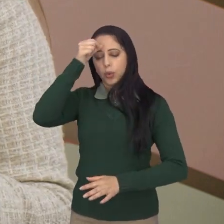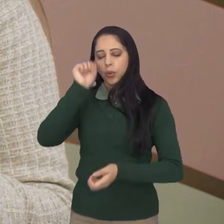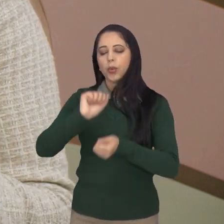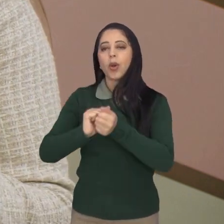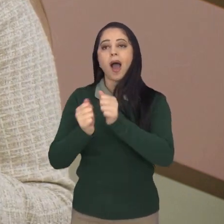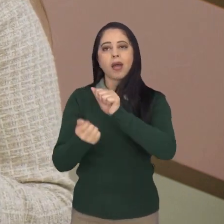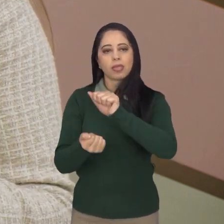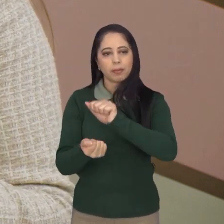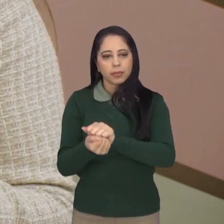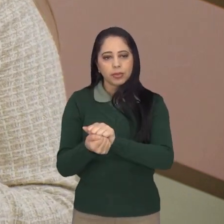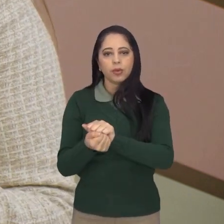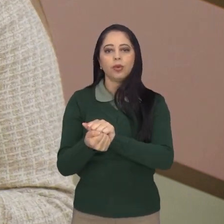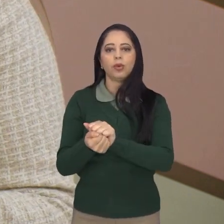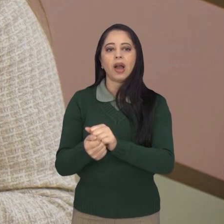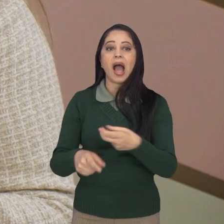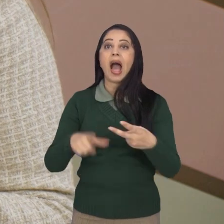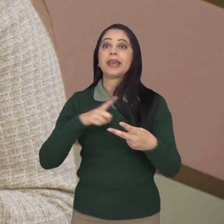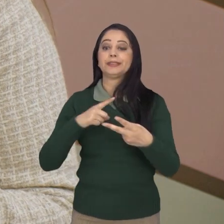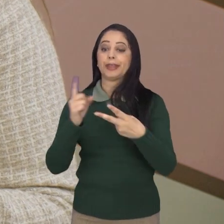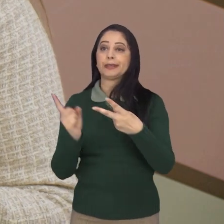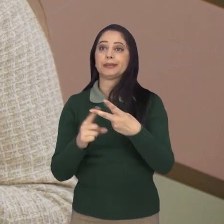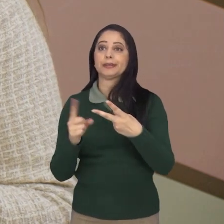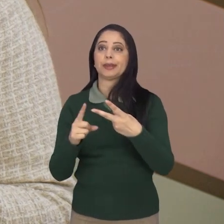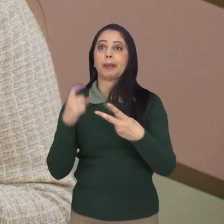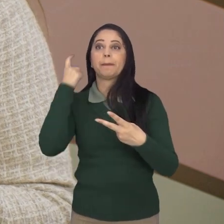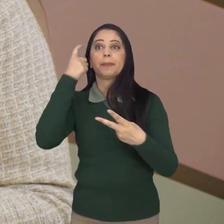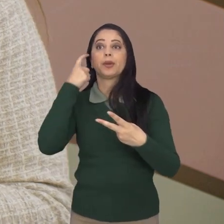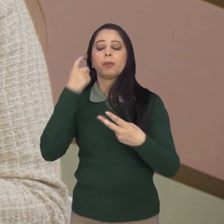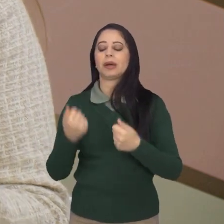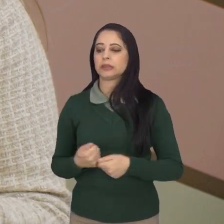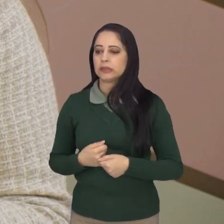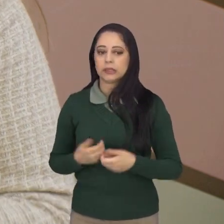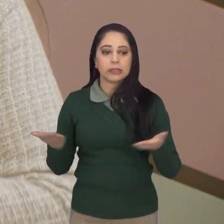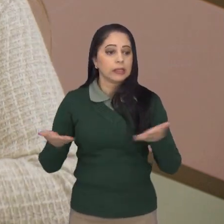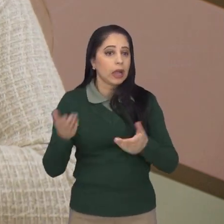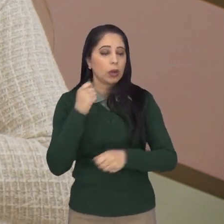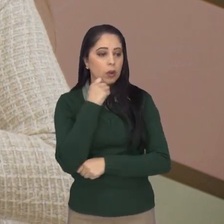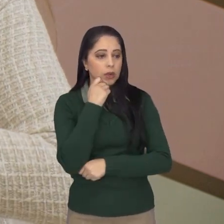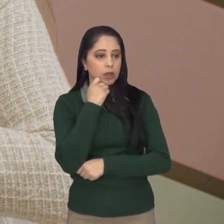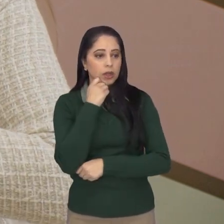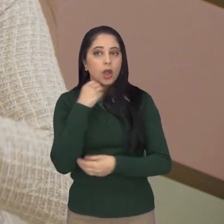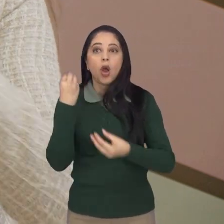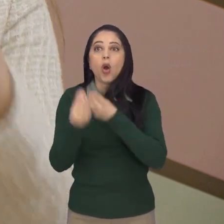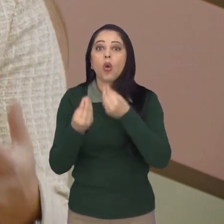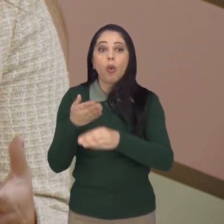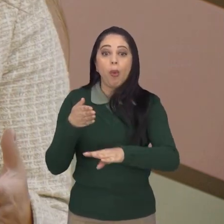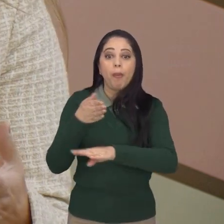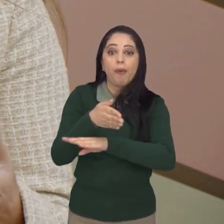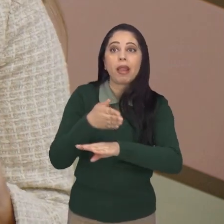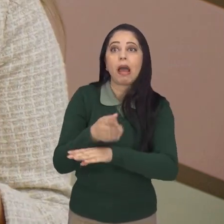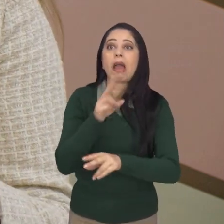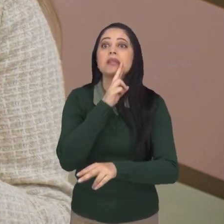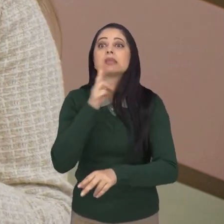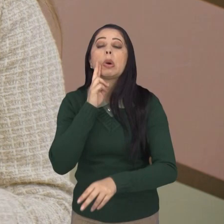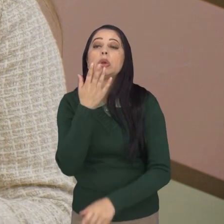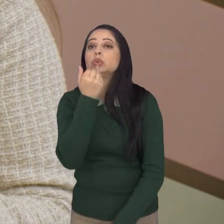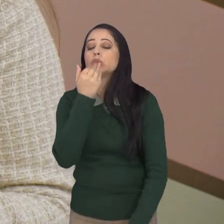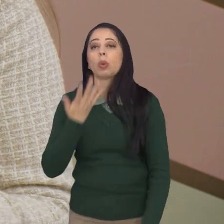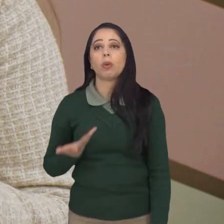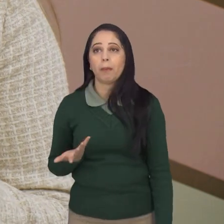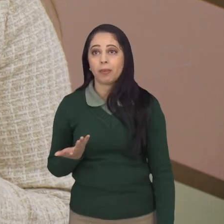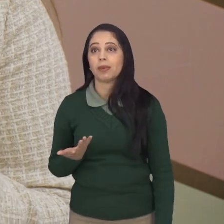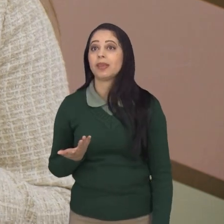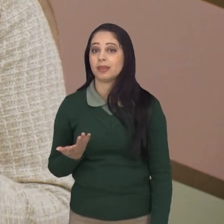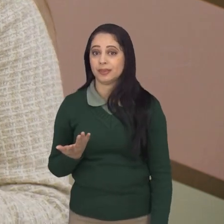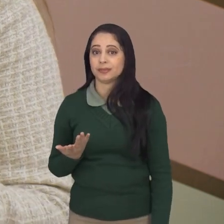na rotina de casa, aí vem essa segunda etapa que preocupa muito. E agora? Como que eu vou sair para comer fora e como que vai